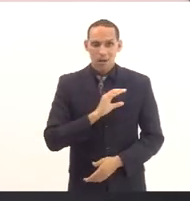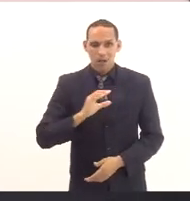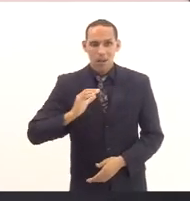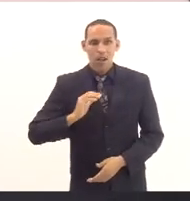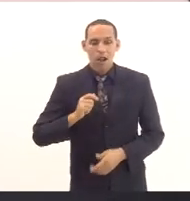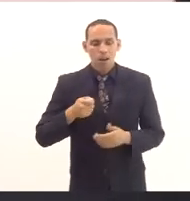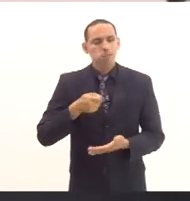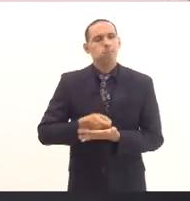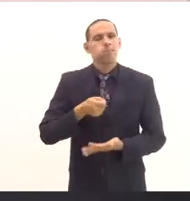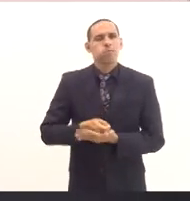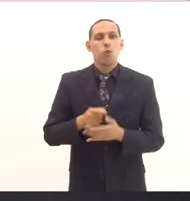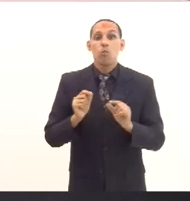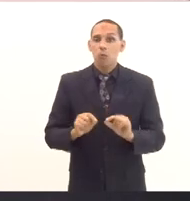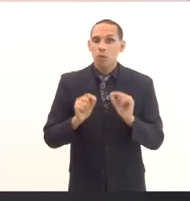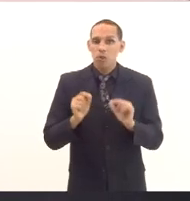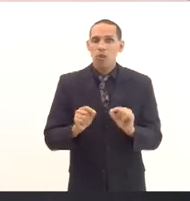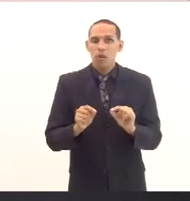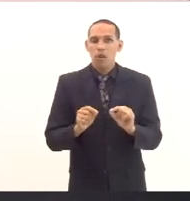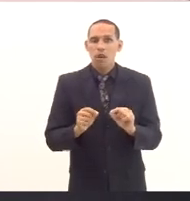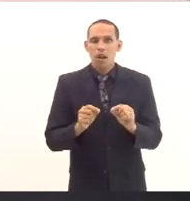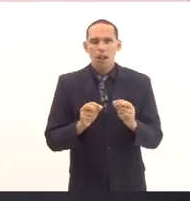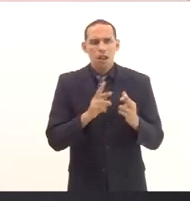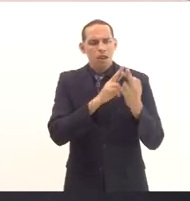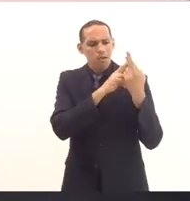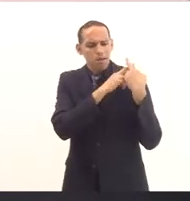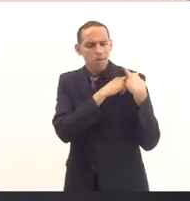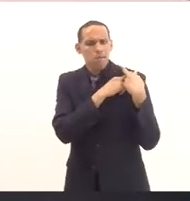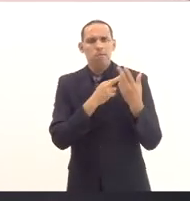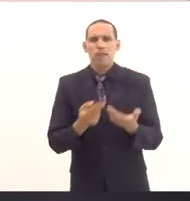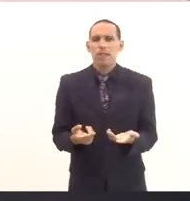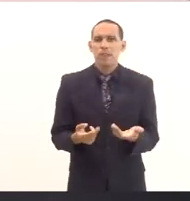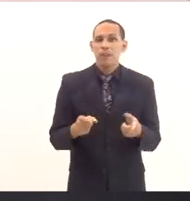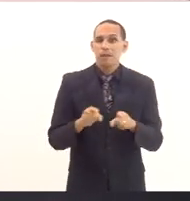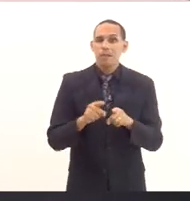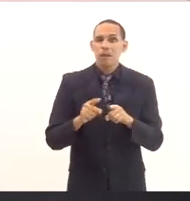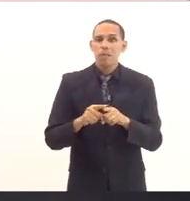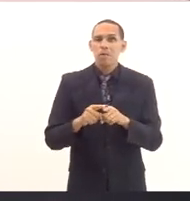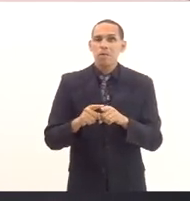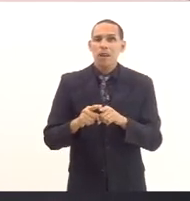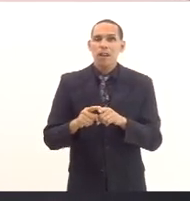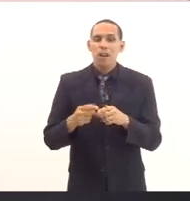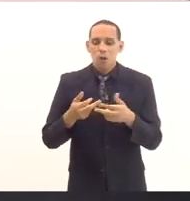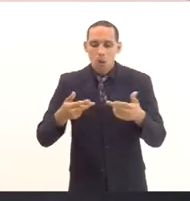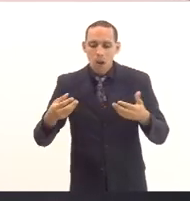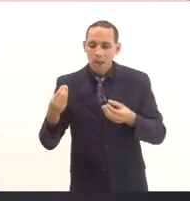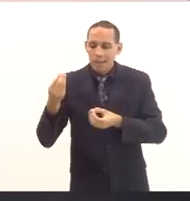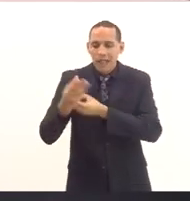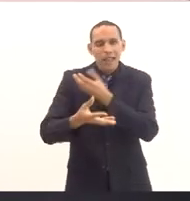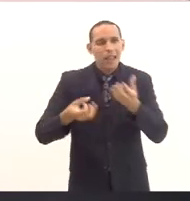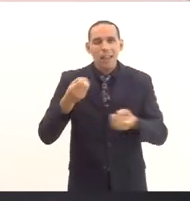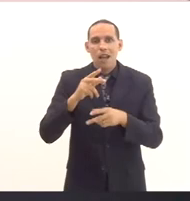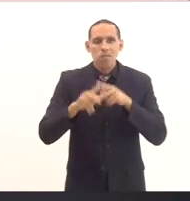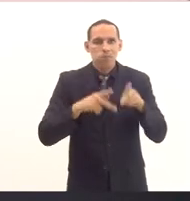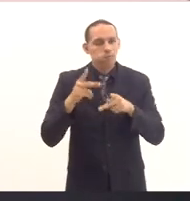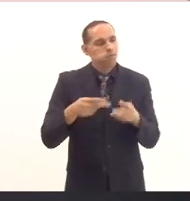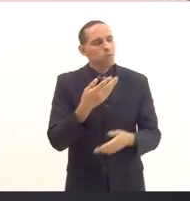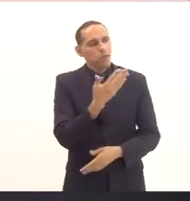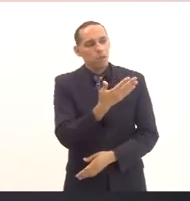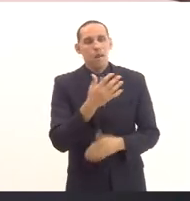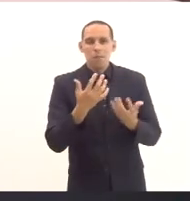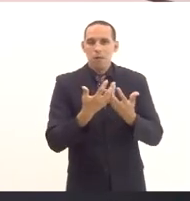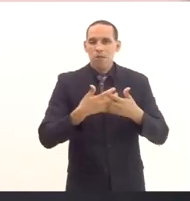deixar essa responsabilização de deixar um legado para a população de Petrópolis não pode ser mais uma condição